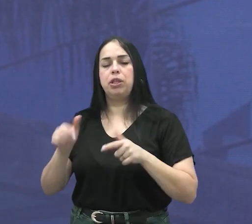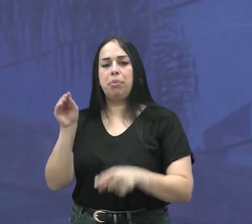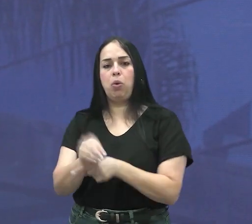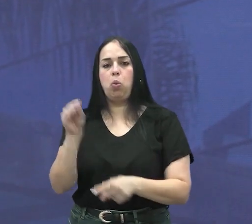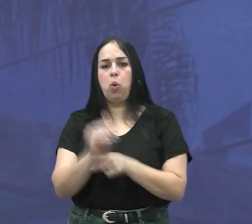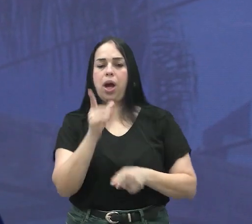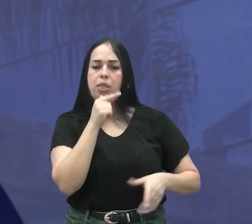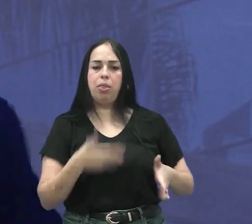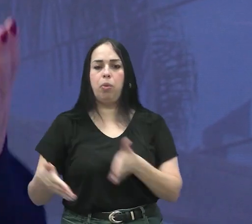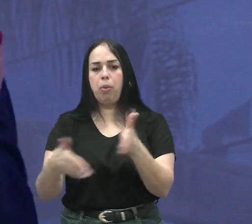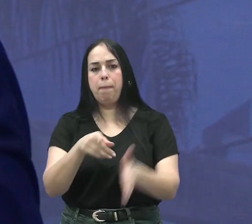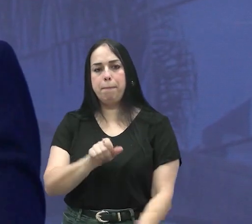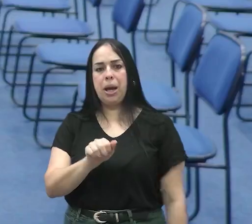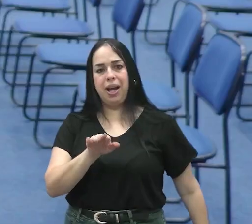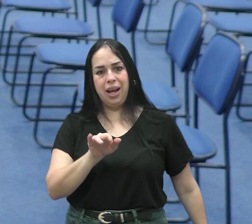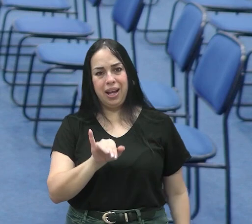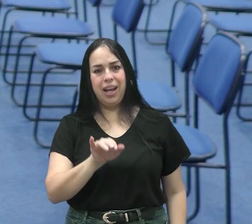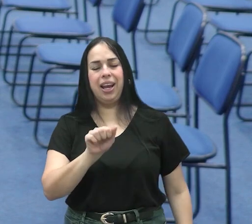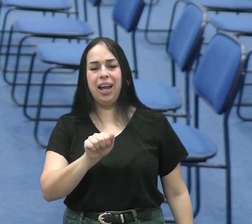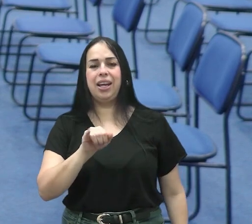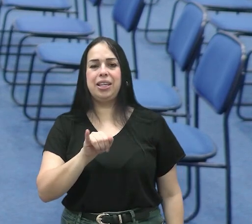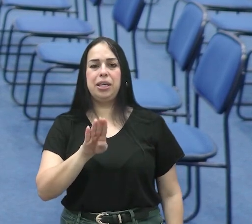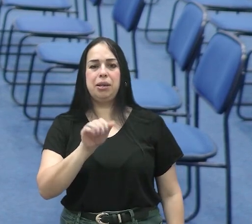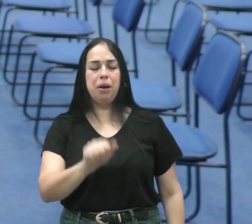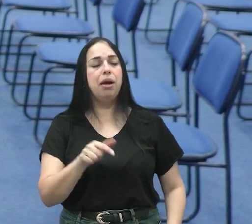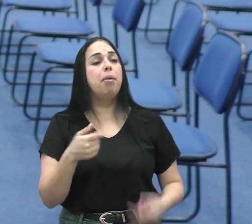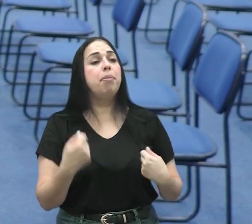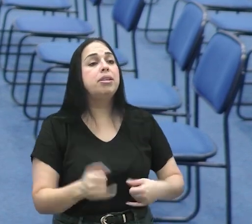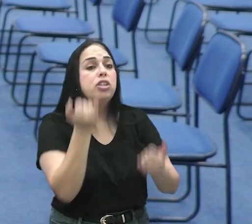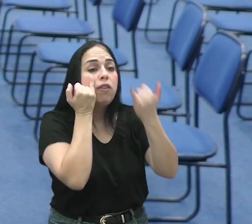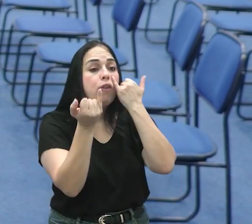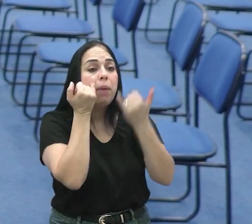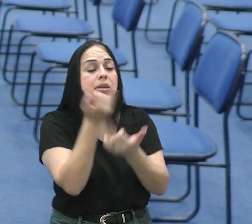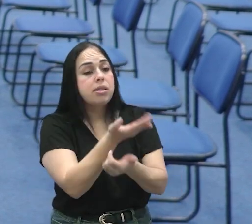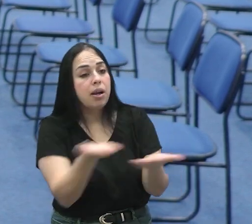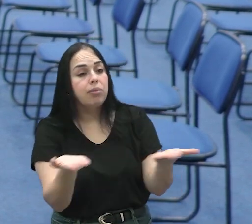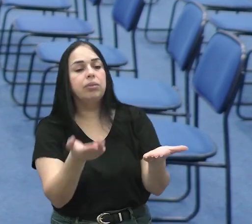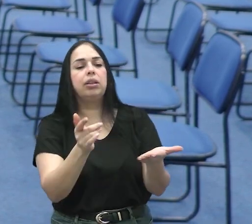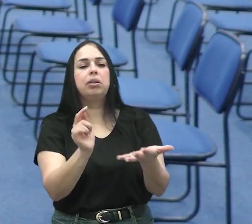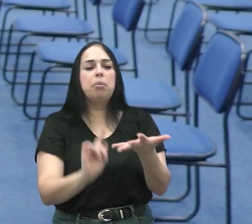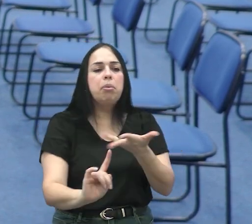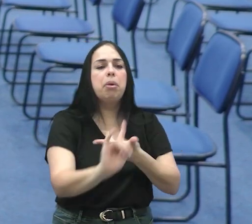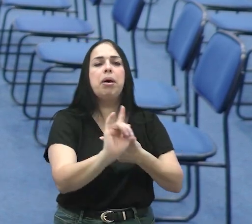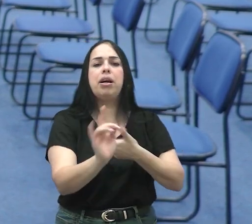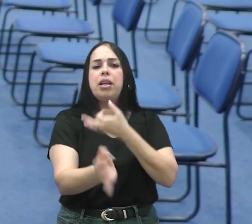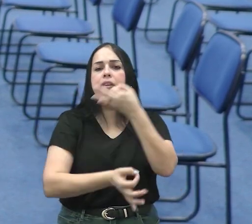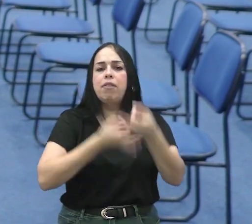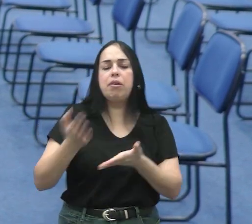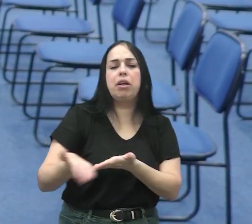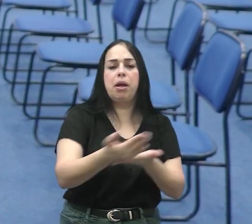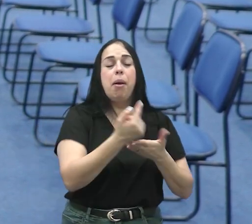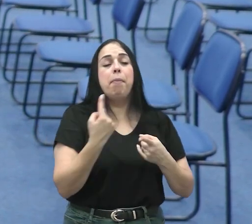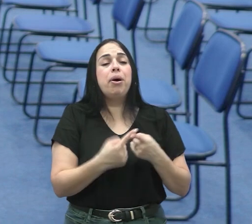de preservação do Rio Paraíba do Sul. Nós precisamos das informações da comunidade, colher as demandas, as percepções da comunidade, que